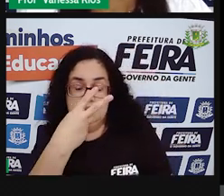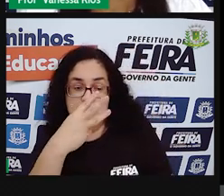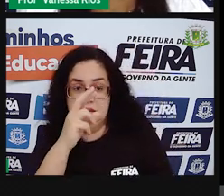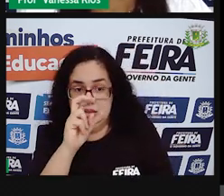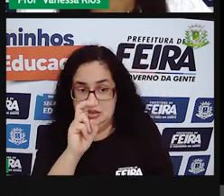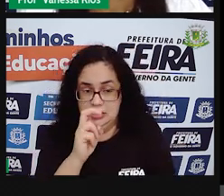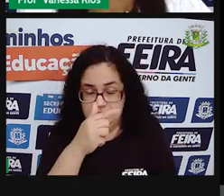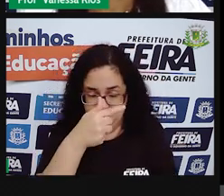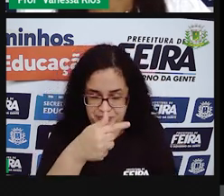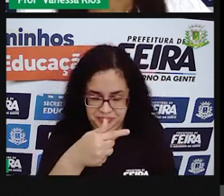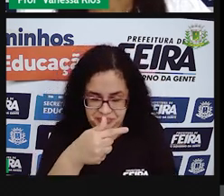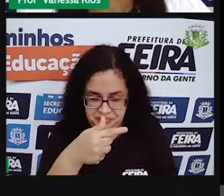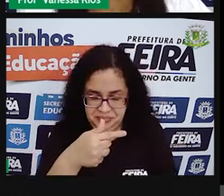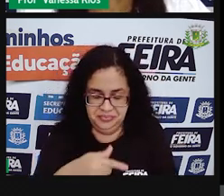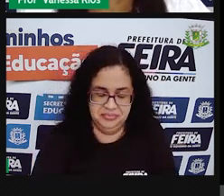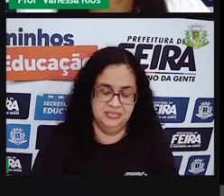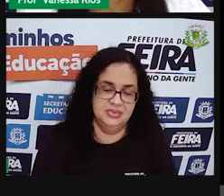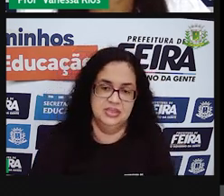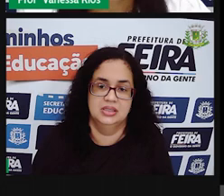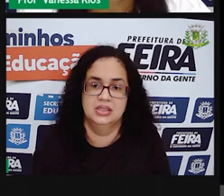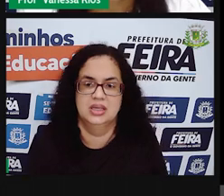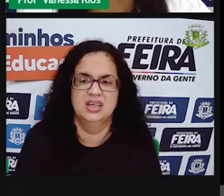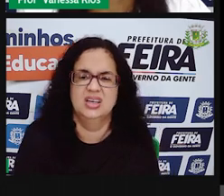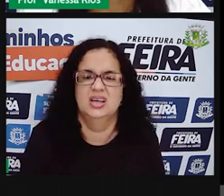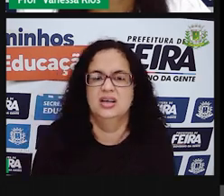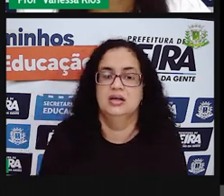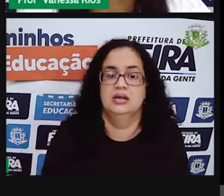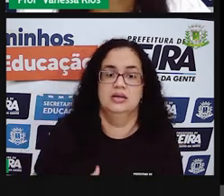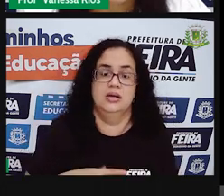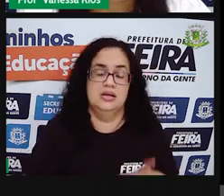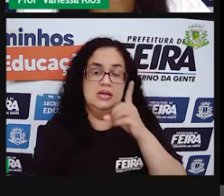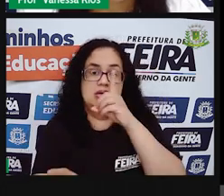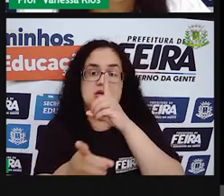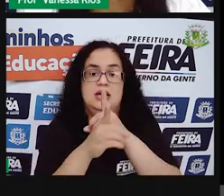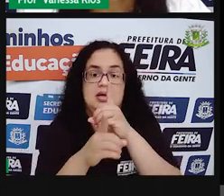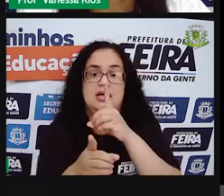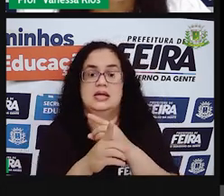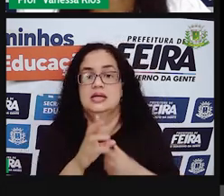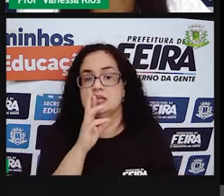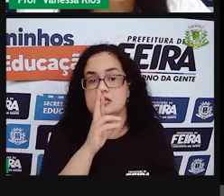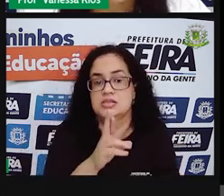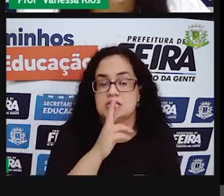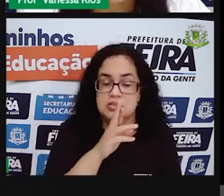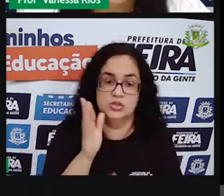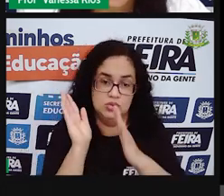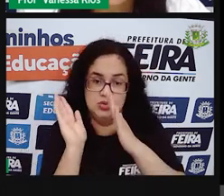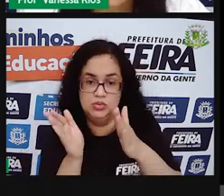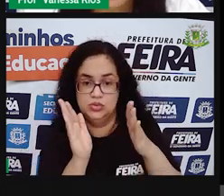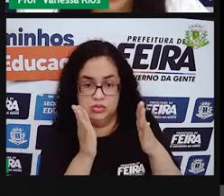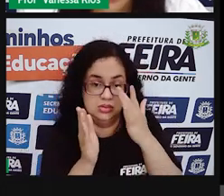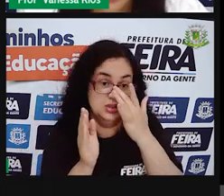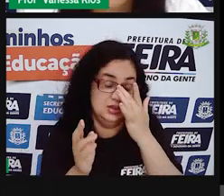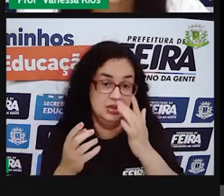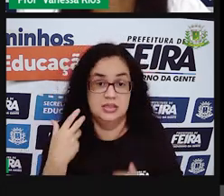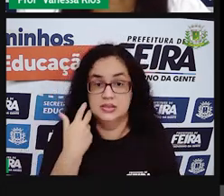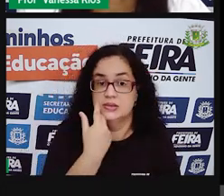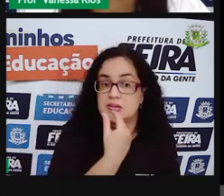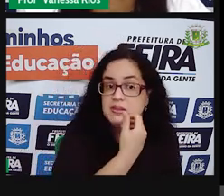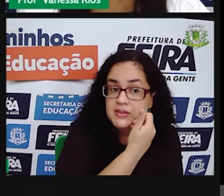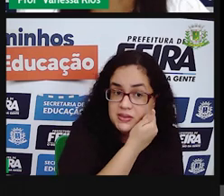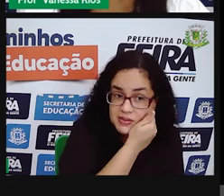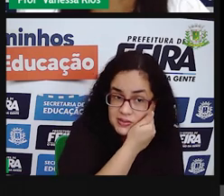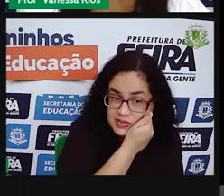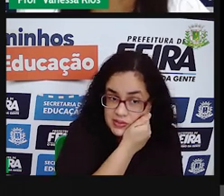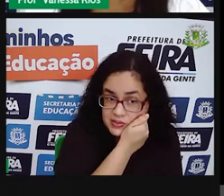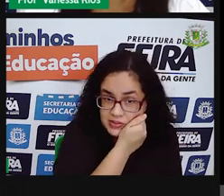que é igual a 37. Então, eu descobri aí, ó, que a sequência, né? A senha para